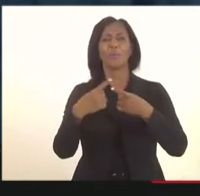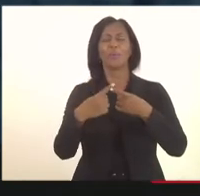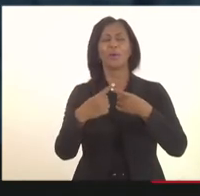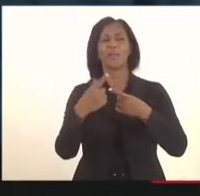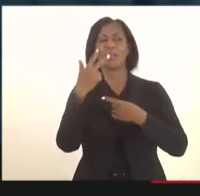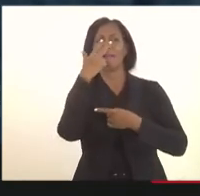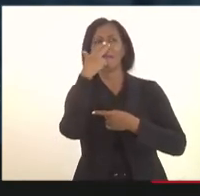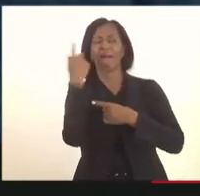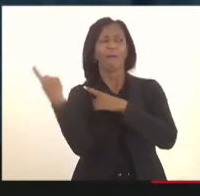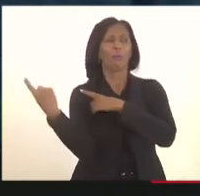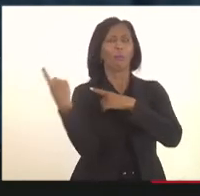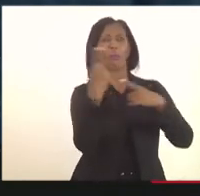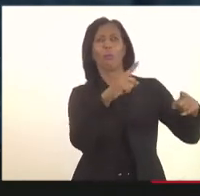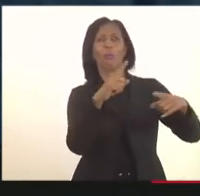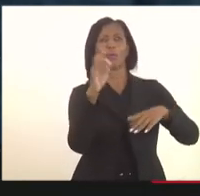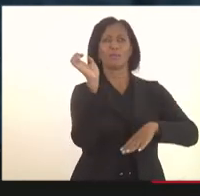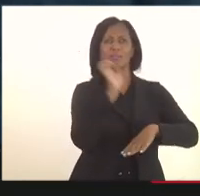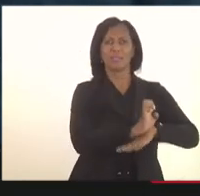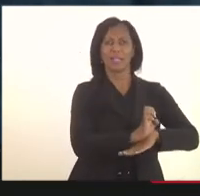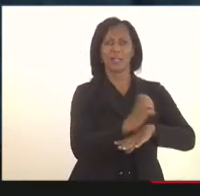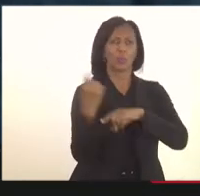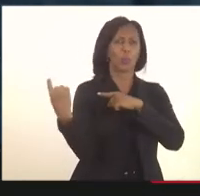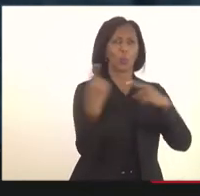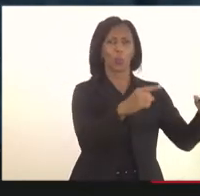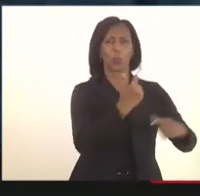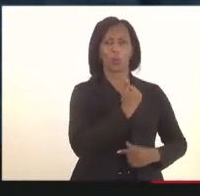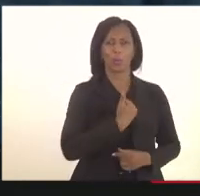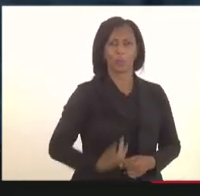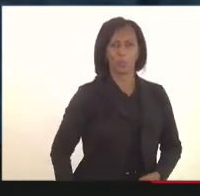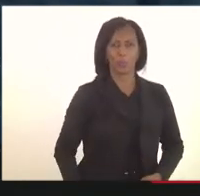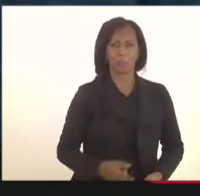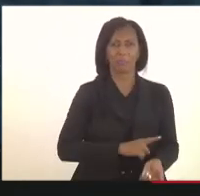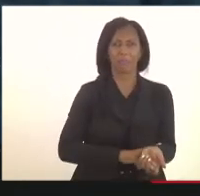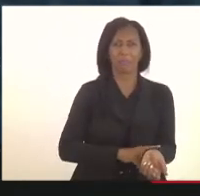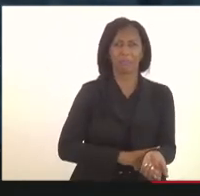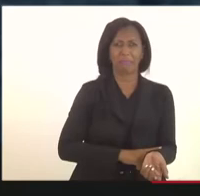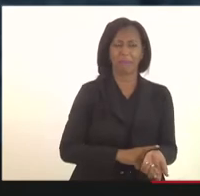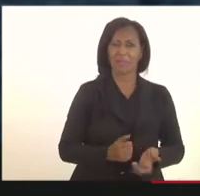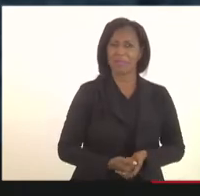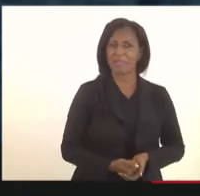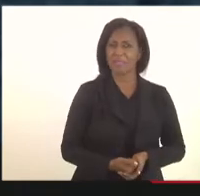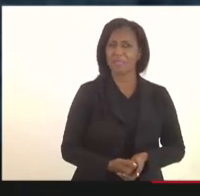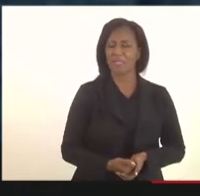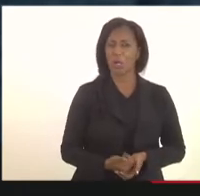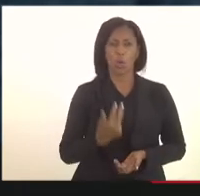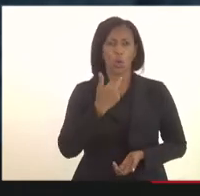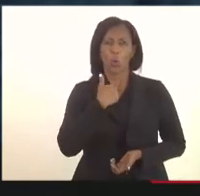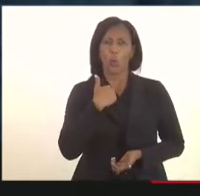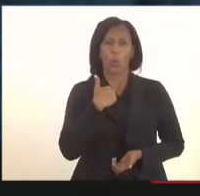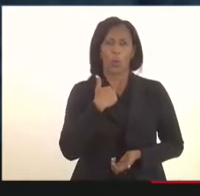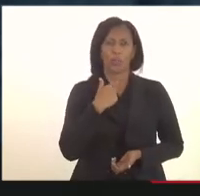Estado e contra o poder público? Não é possível, nós temos duas linguagens.